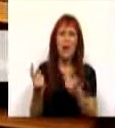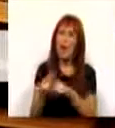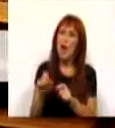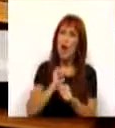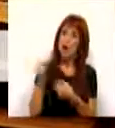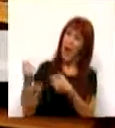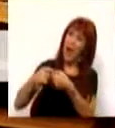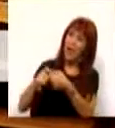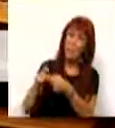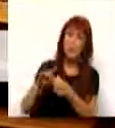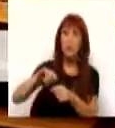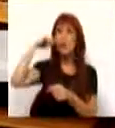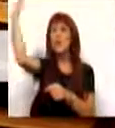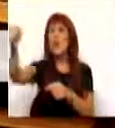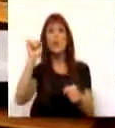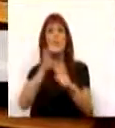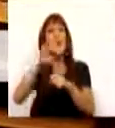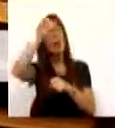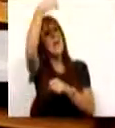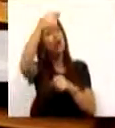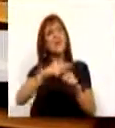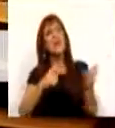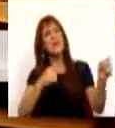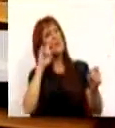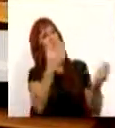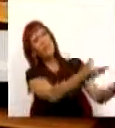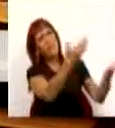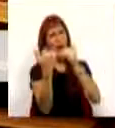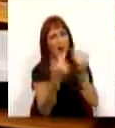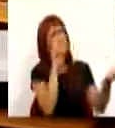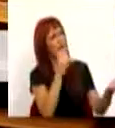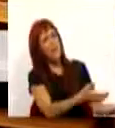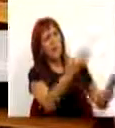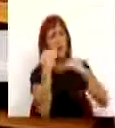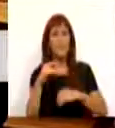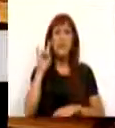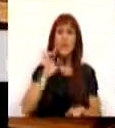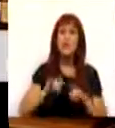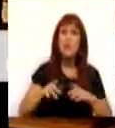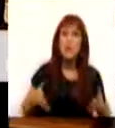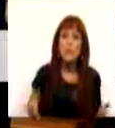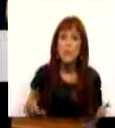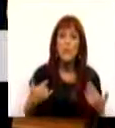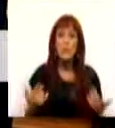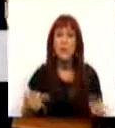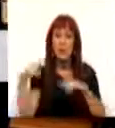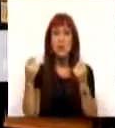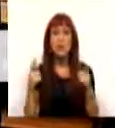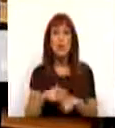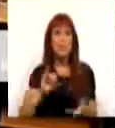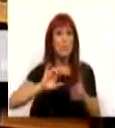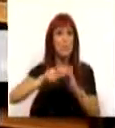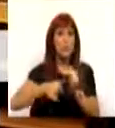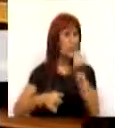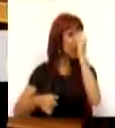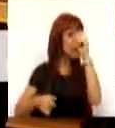nossos aliados do outro lado do Atlântico para nos virem defender. Senhoras e senhores, estão em discussão 6